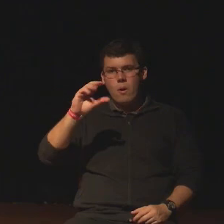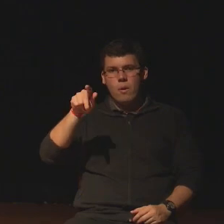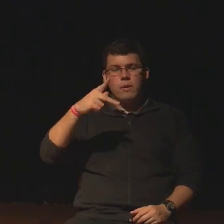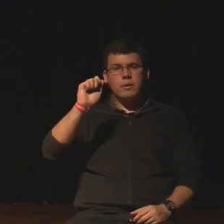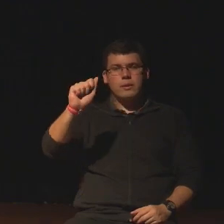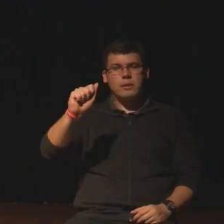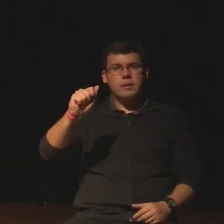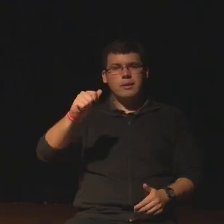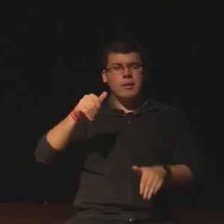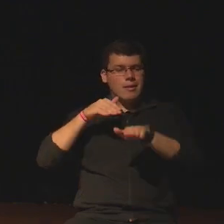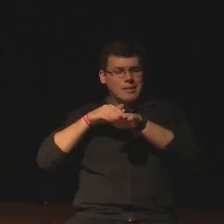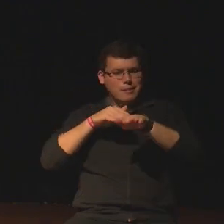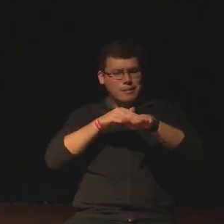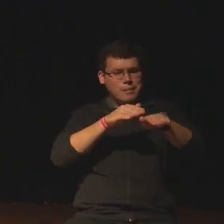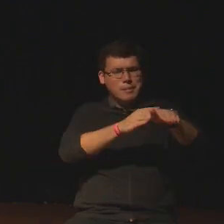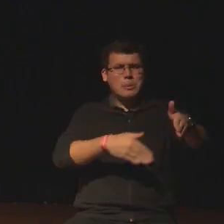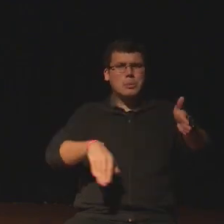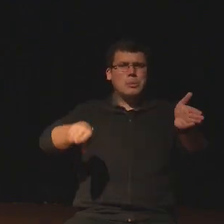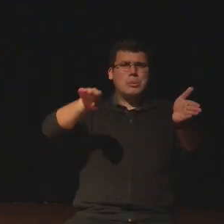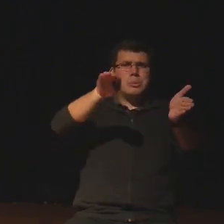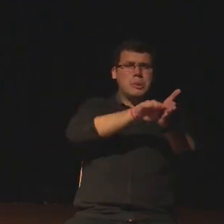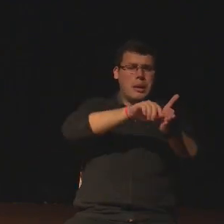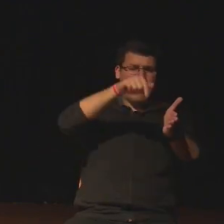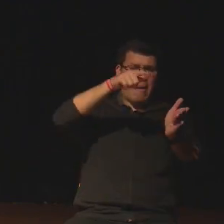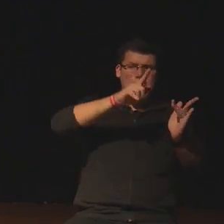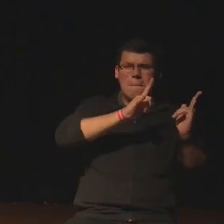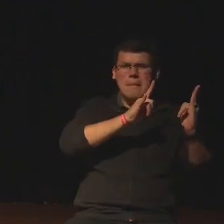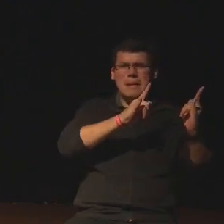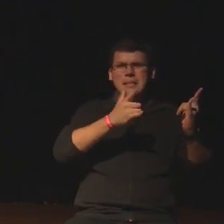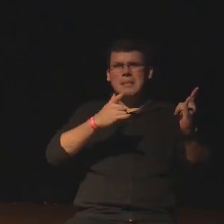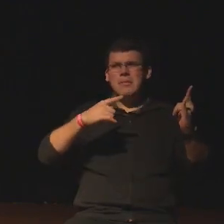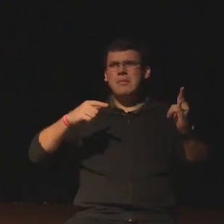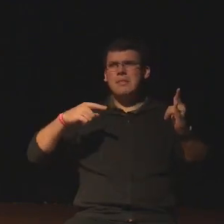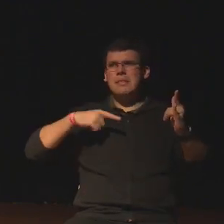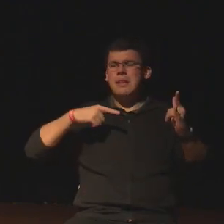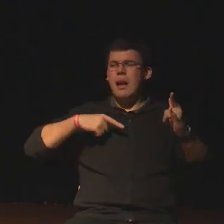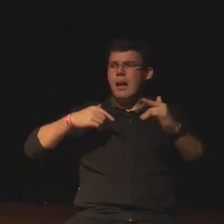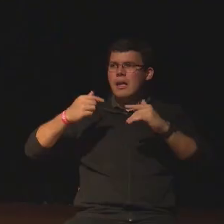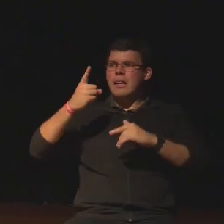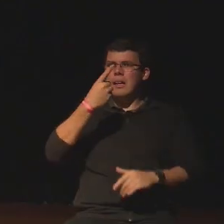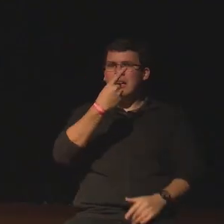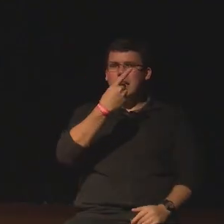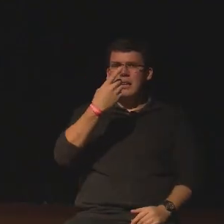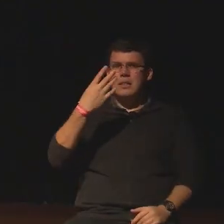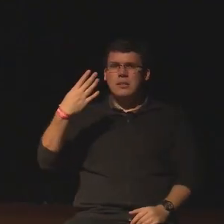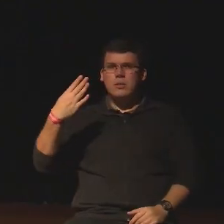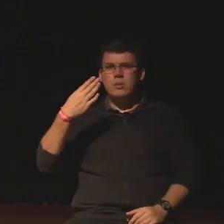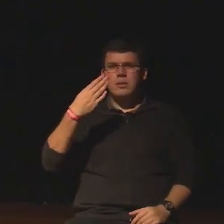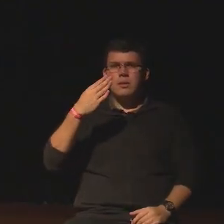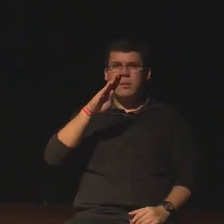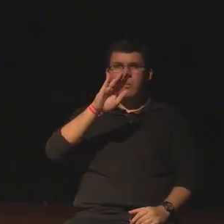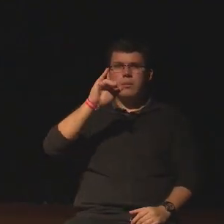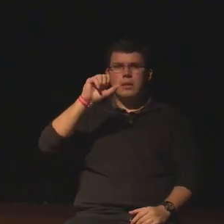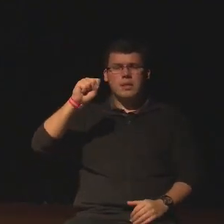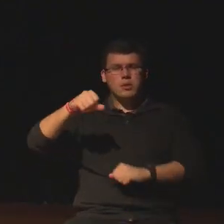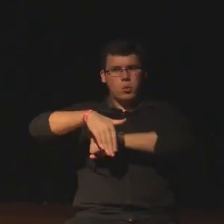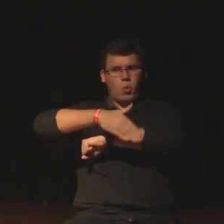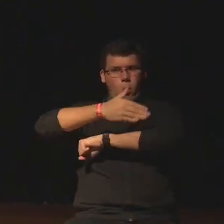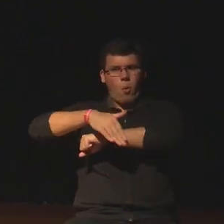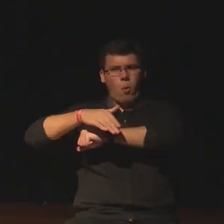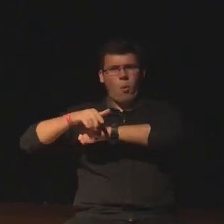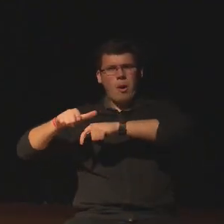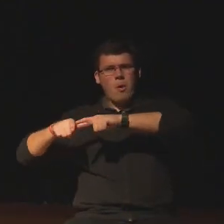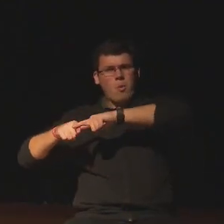até o MASP, tá? Então, ele vem lá da 14 bis, subindo toda a Rocha até o MASP. Então,